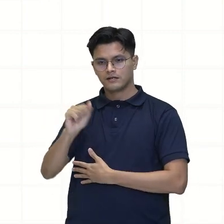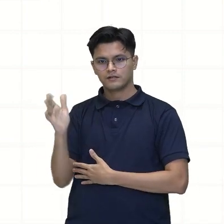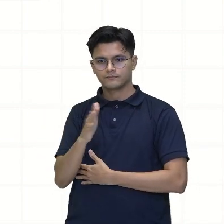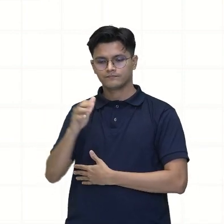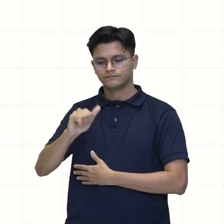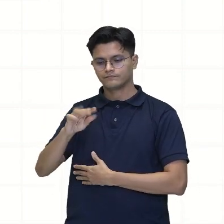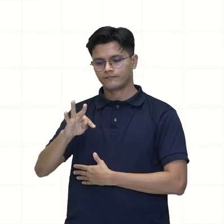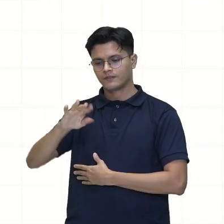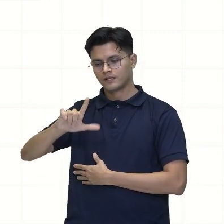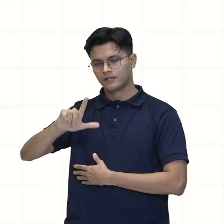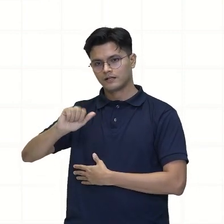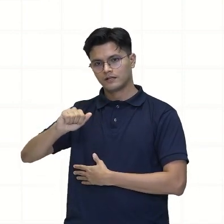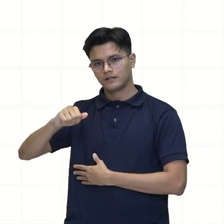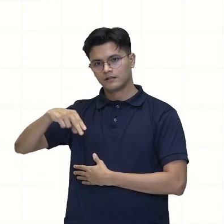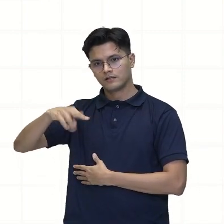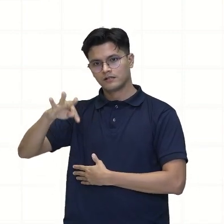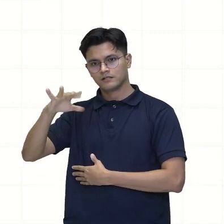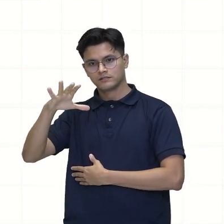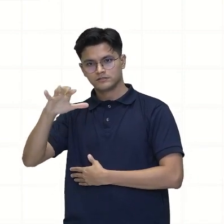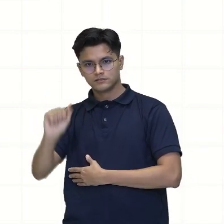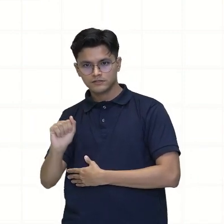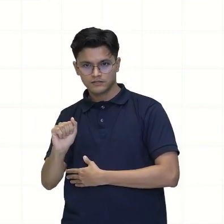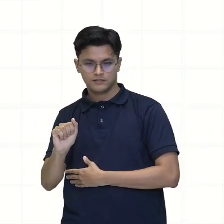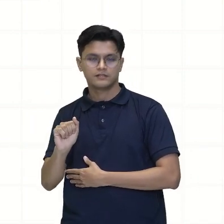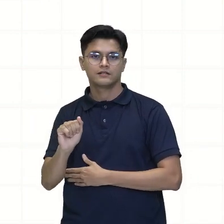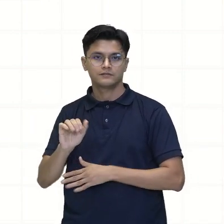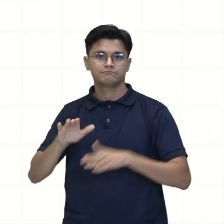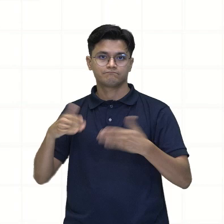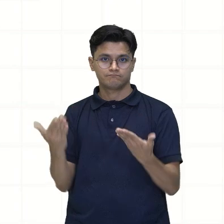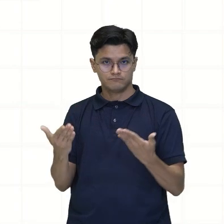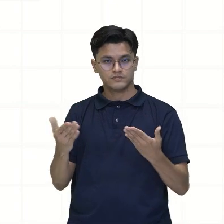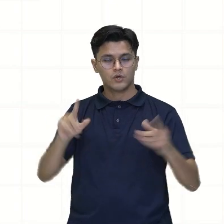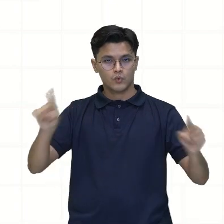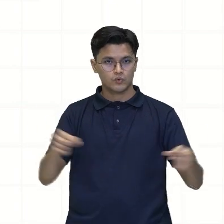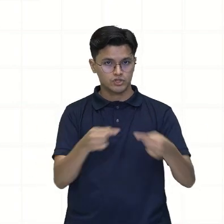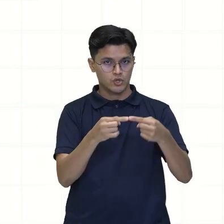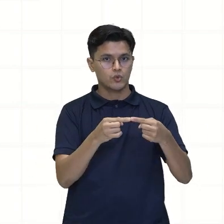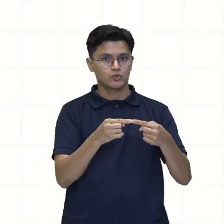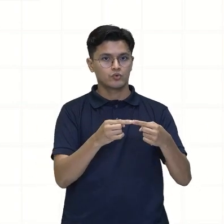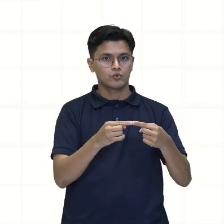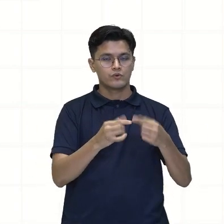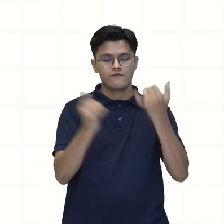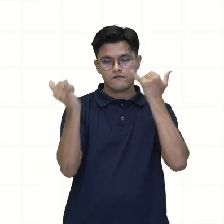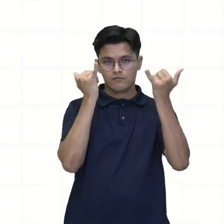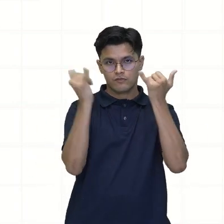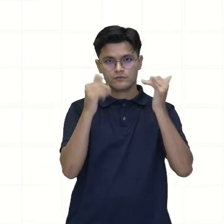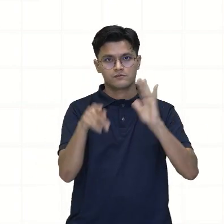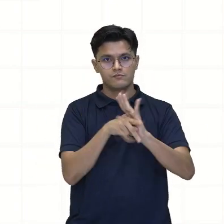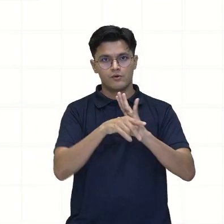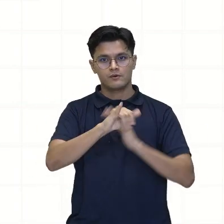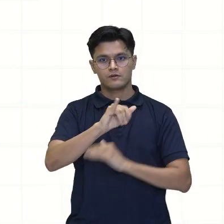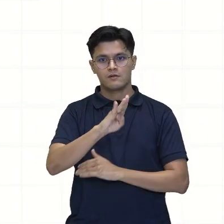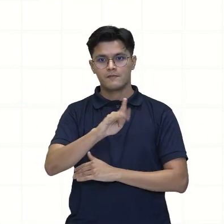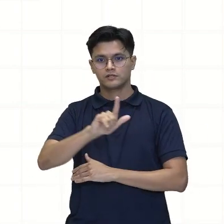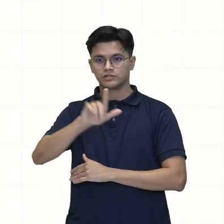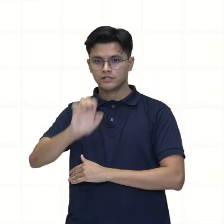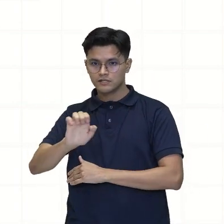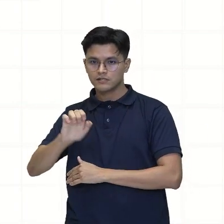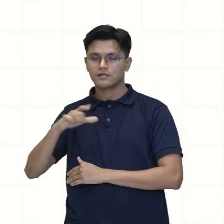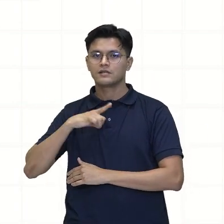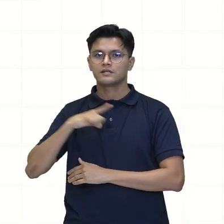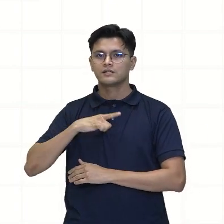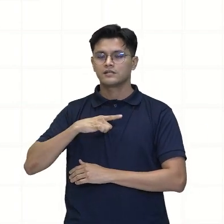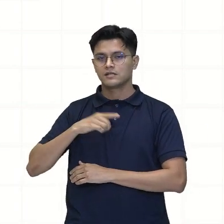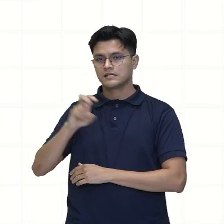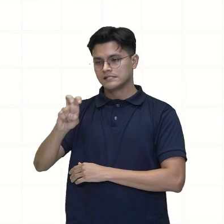acordo com o censo agropecuário do IBGE de 2017, são mais de 5 milhões de